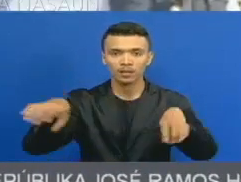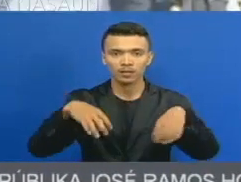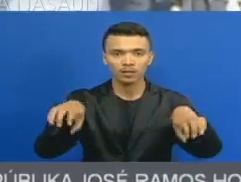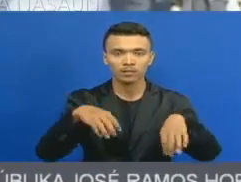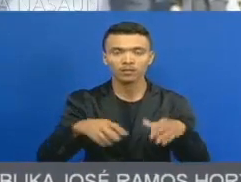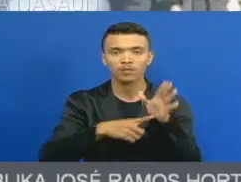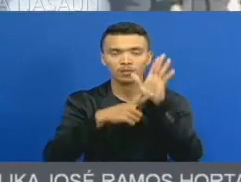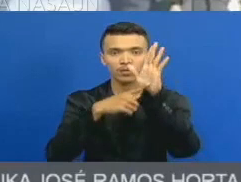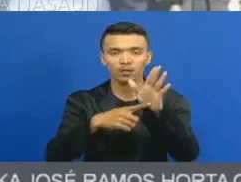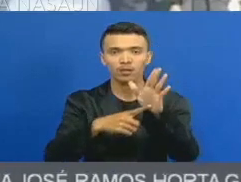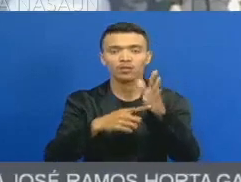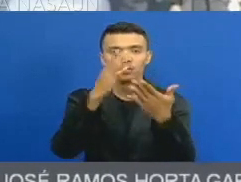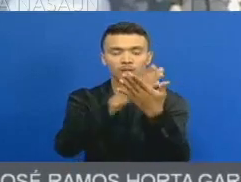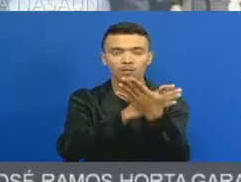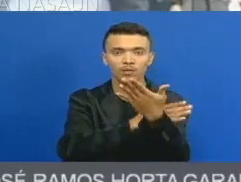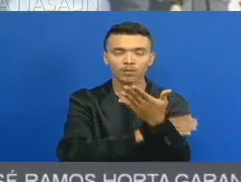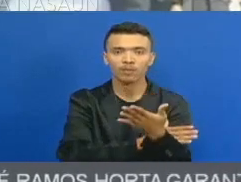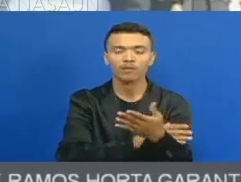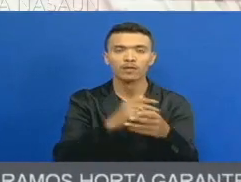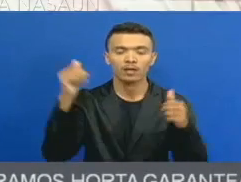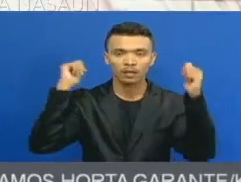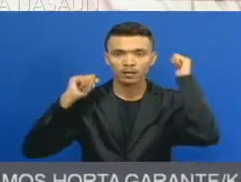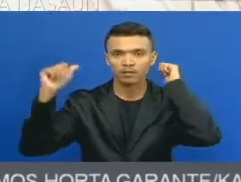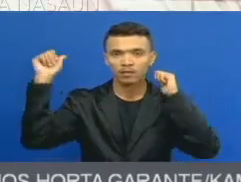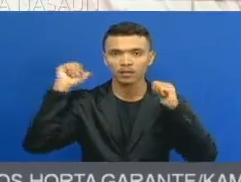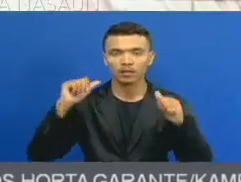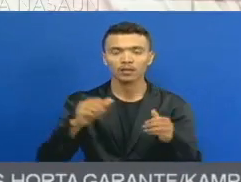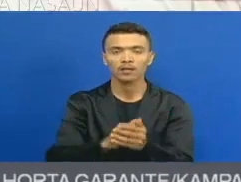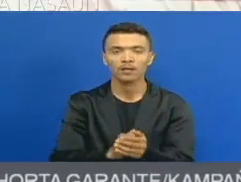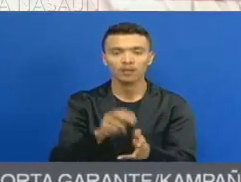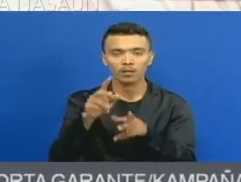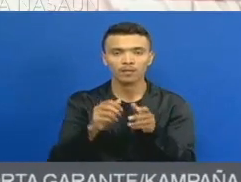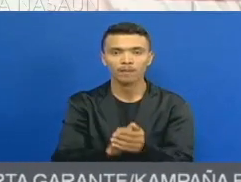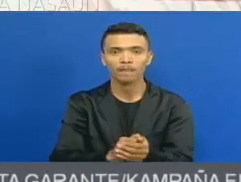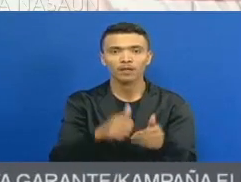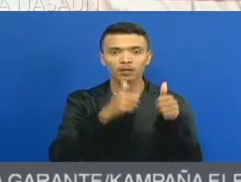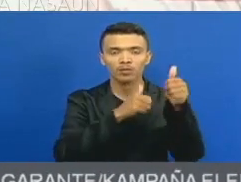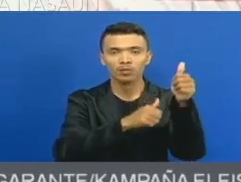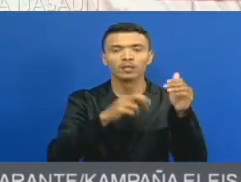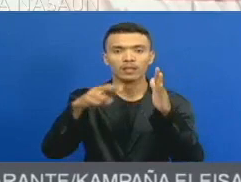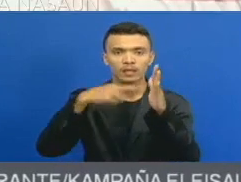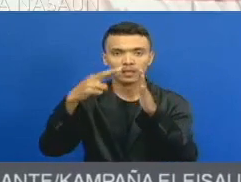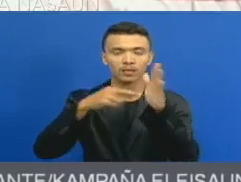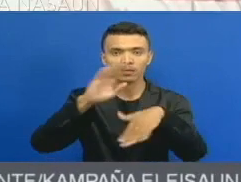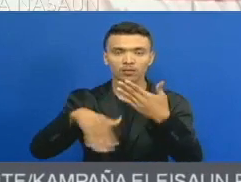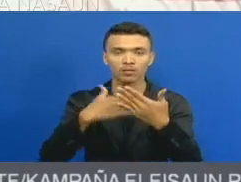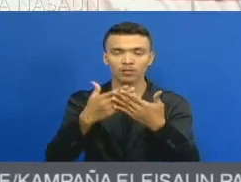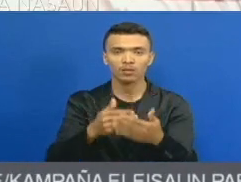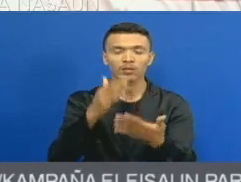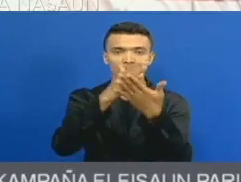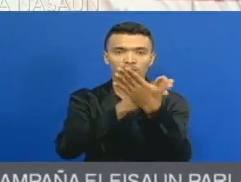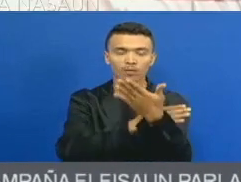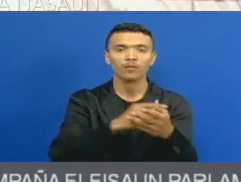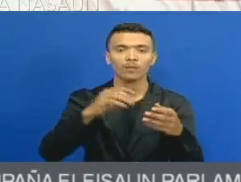promoção, onde promove a cuidade na diversidade, tur devisa hototu no promove